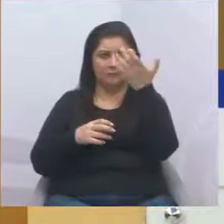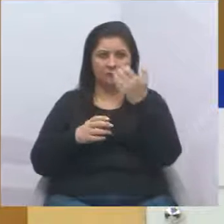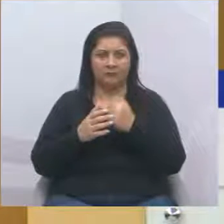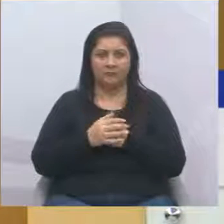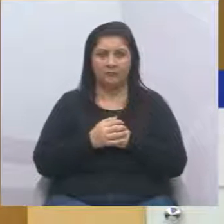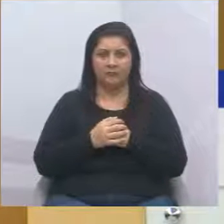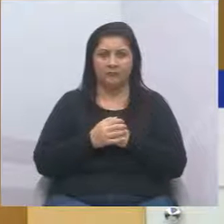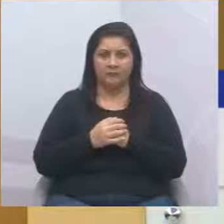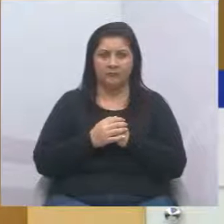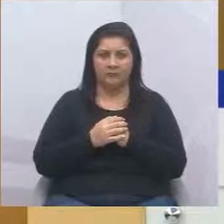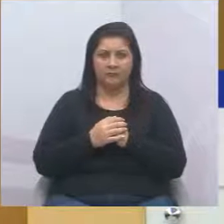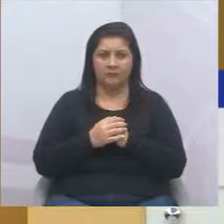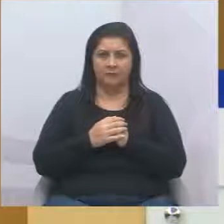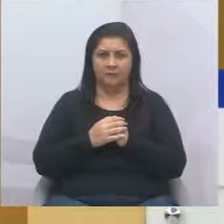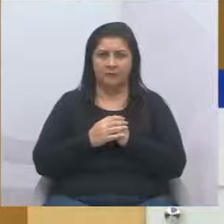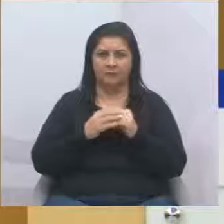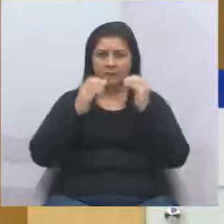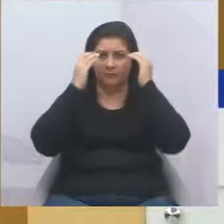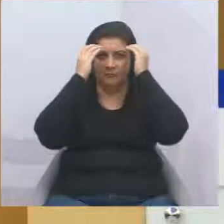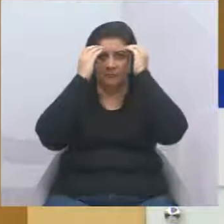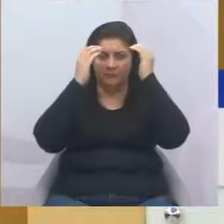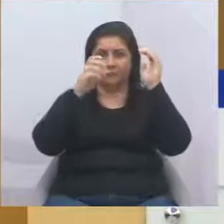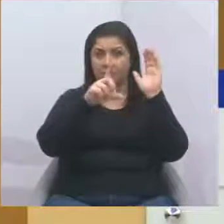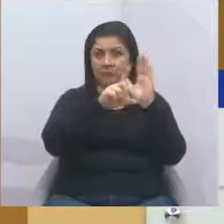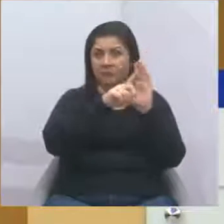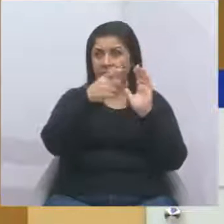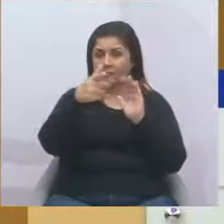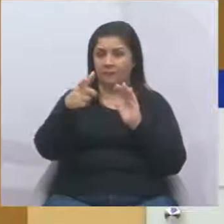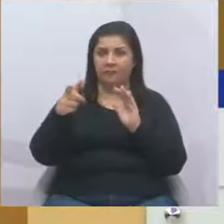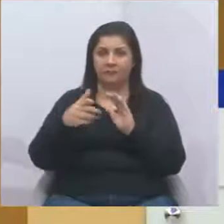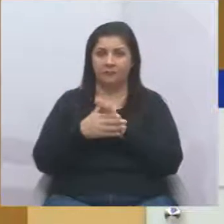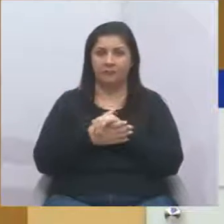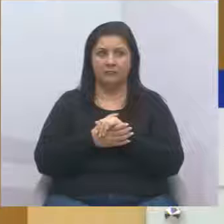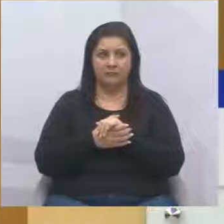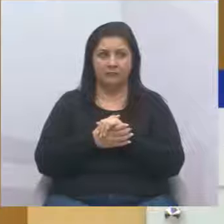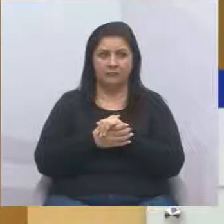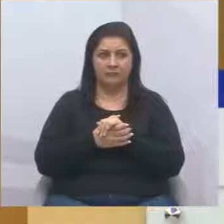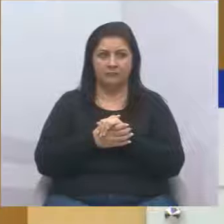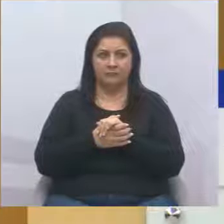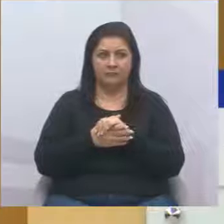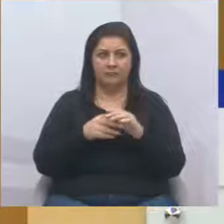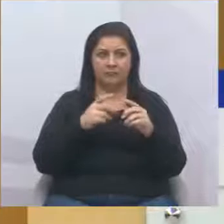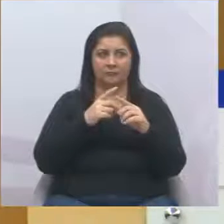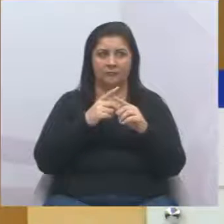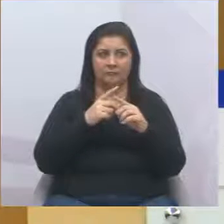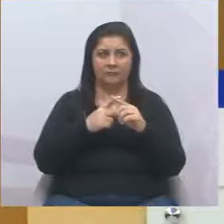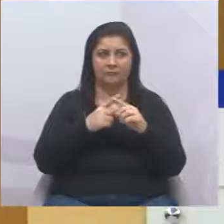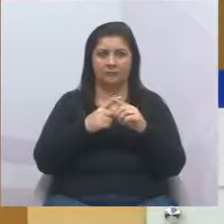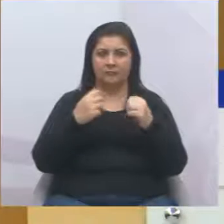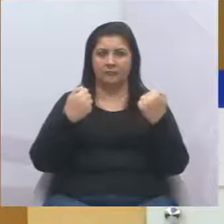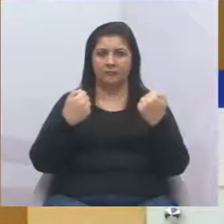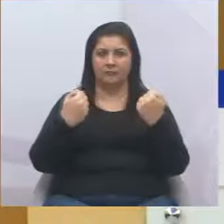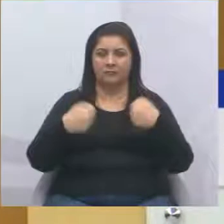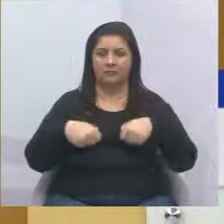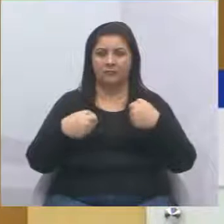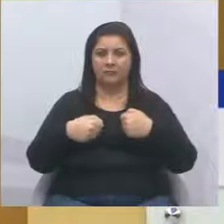obedecida às demais legislações sobre o assunto quanto à obrigatoriedade da reposição da